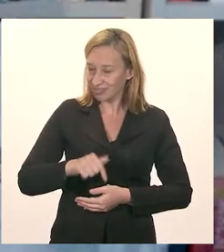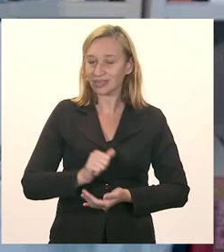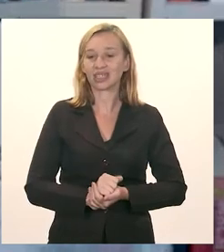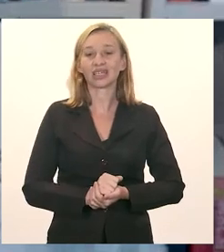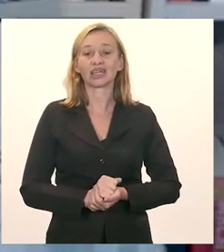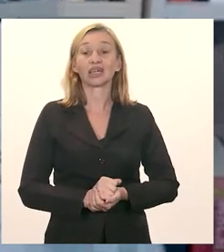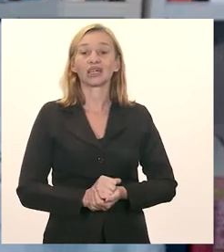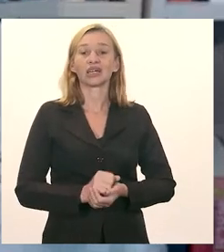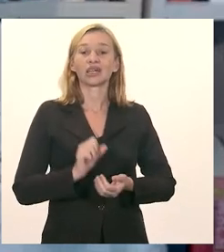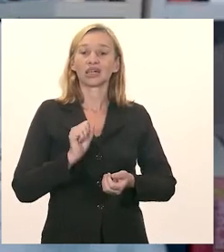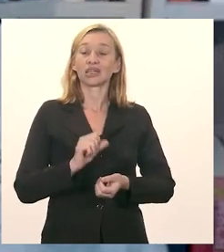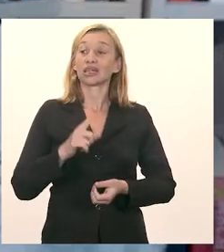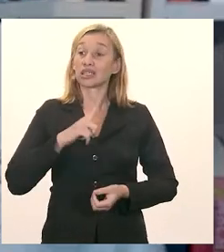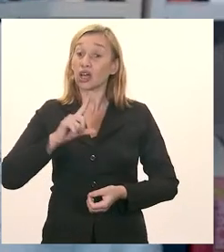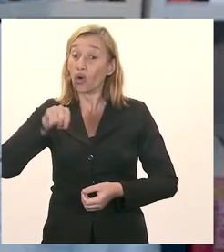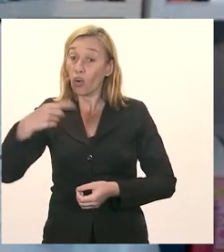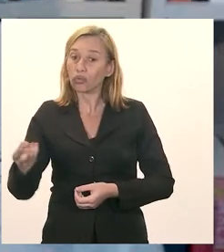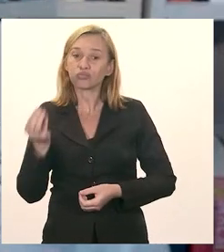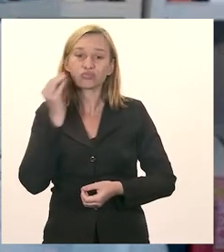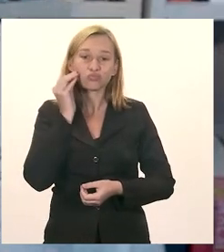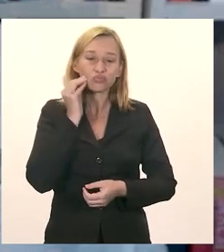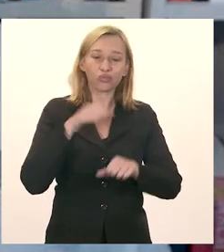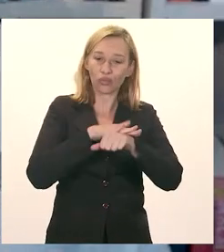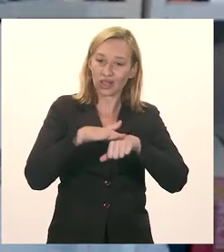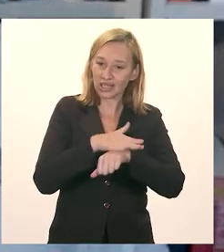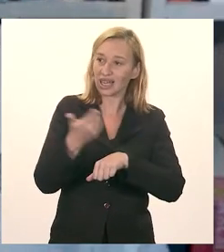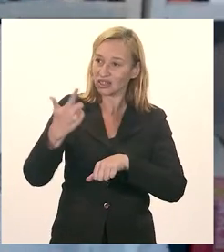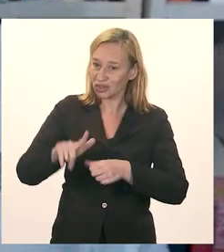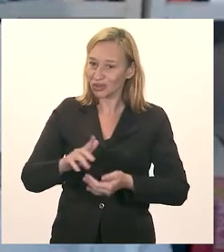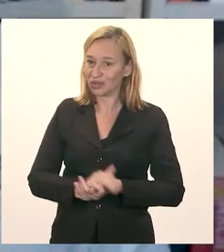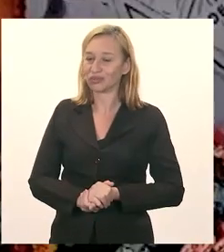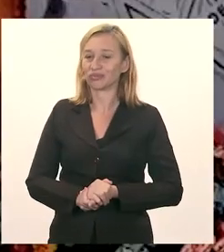e esperamos poder ter a oportunidade de conversar com você